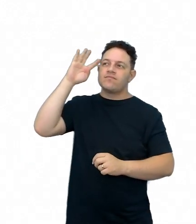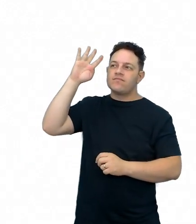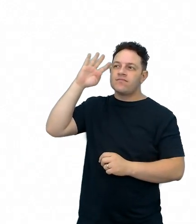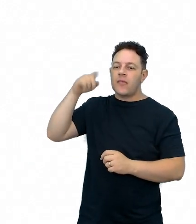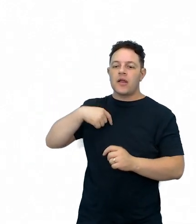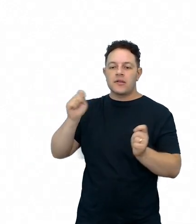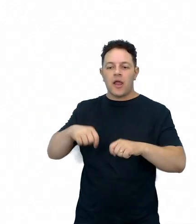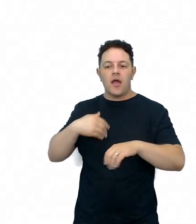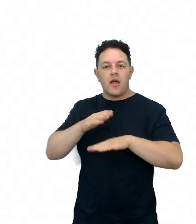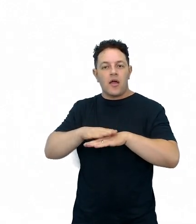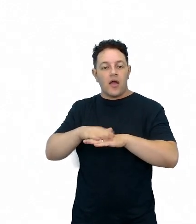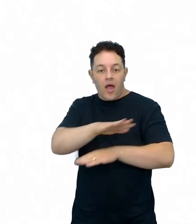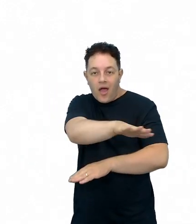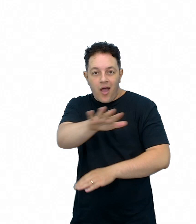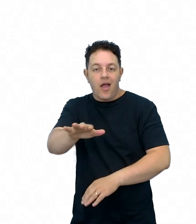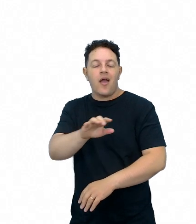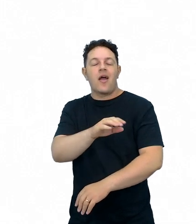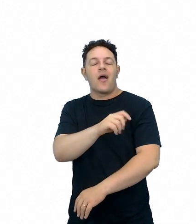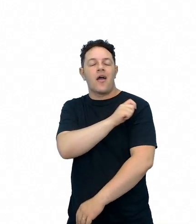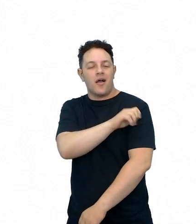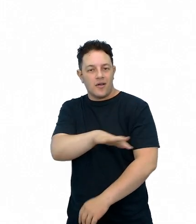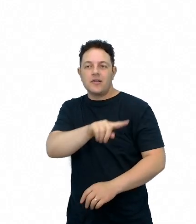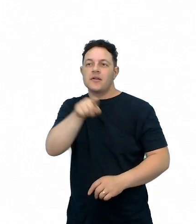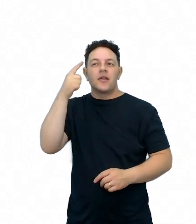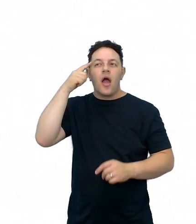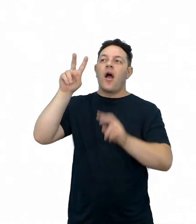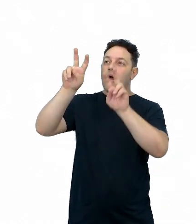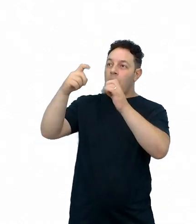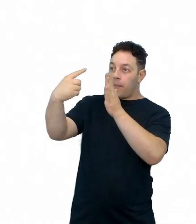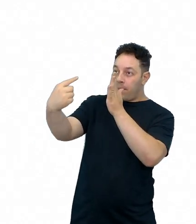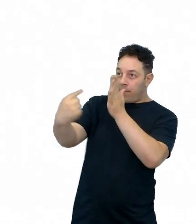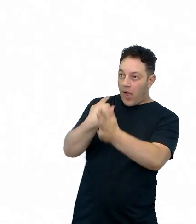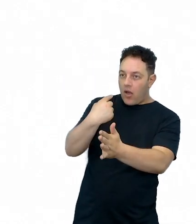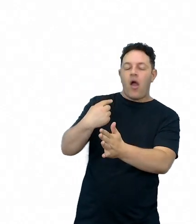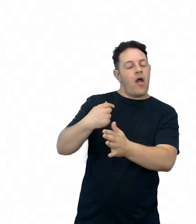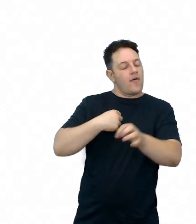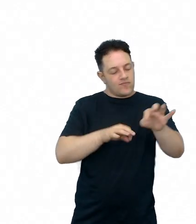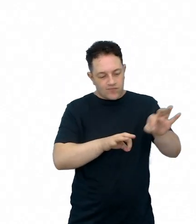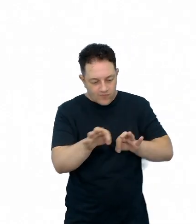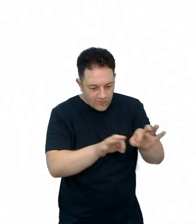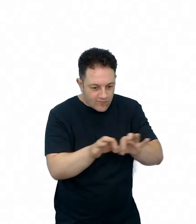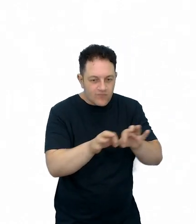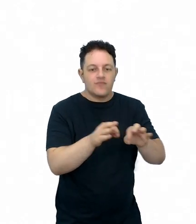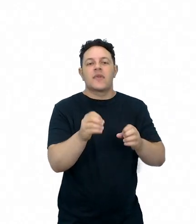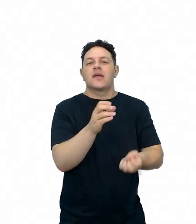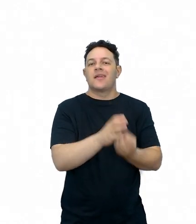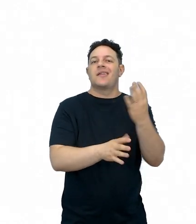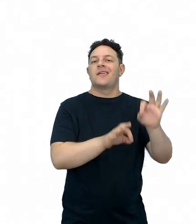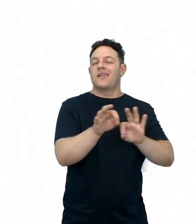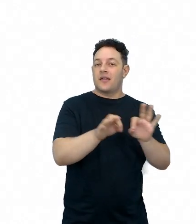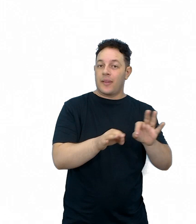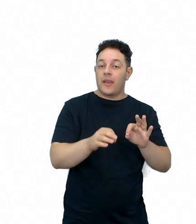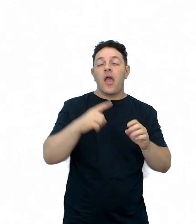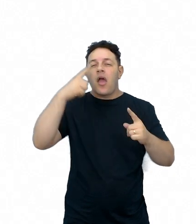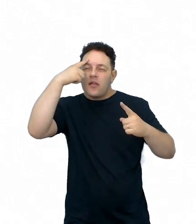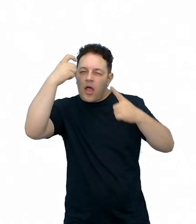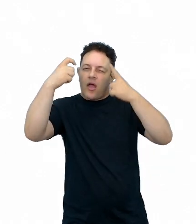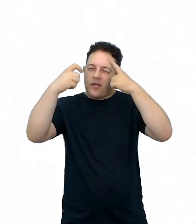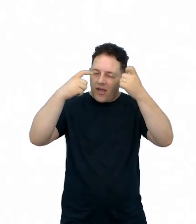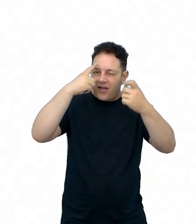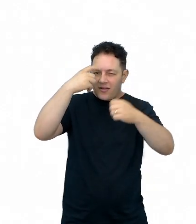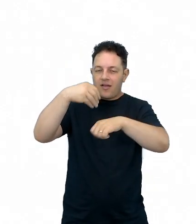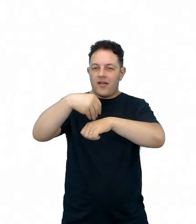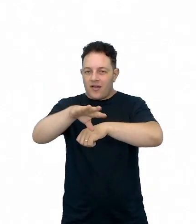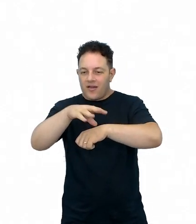vai levar para os estudantes para alavancar esse projeto, né? Essas ideias tratadas, né, que ele